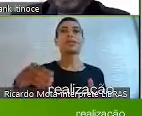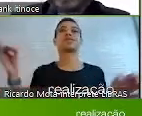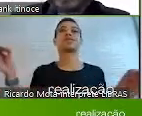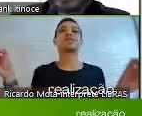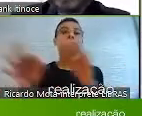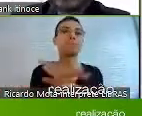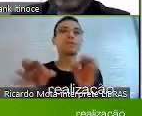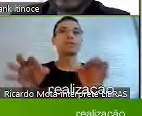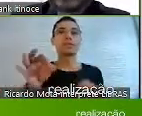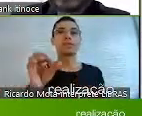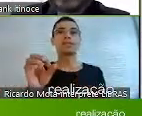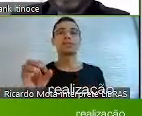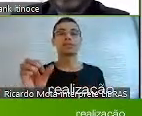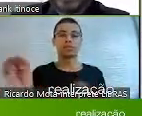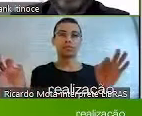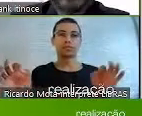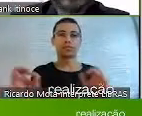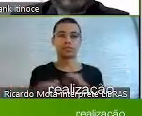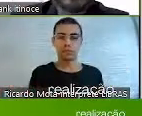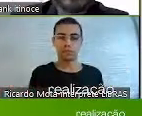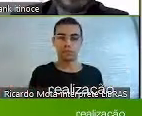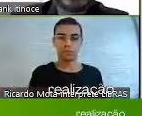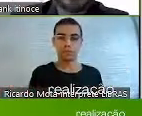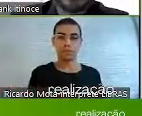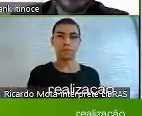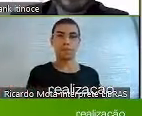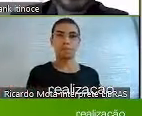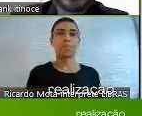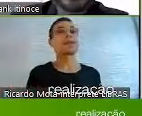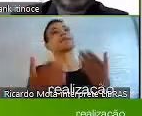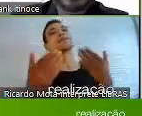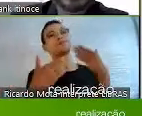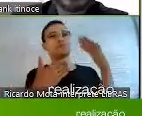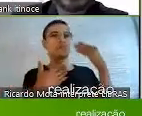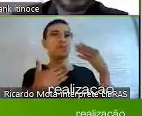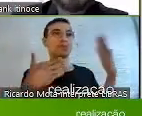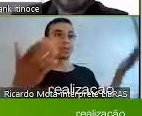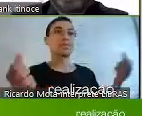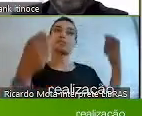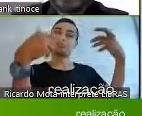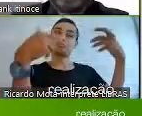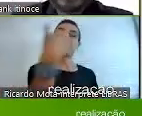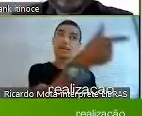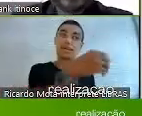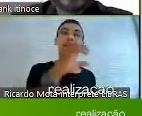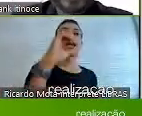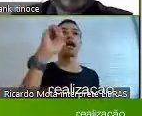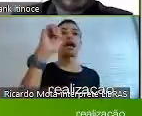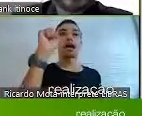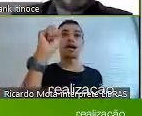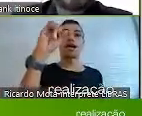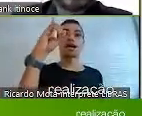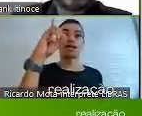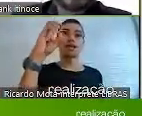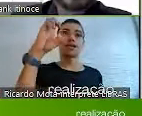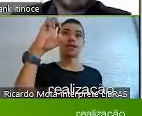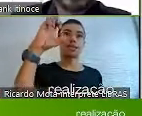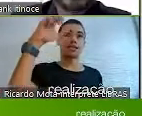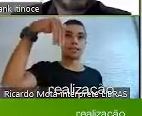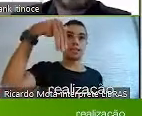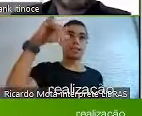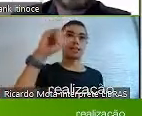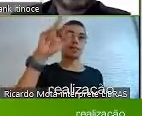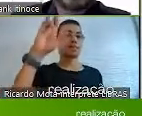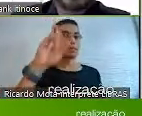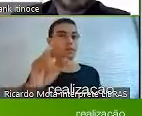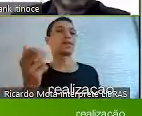Aliás, eu gostaria de dizer que o seu Ademir, ele foi muito feliz, né? Muitas ocorrências que eu atendi a ocorrência, mas eu não acompanhei